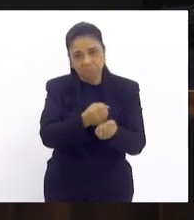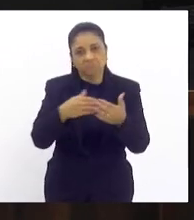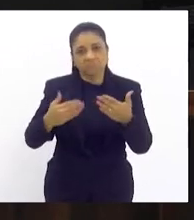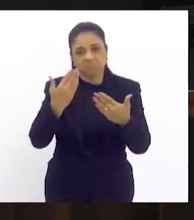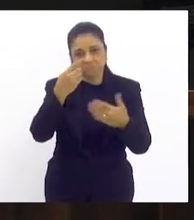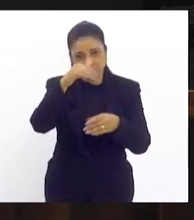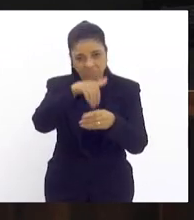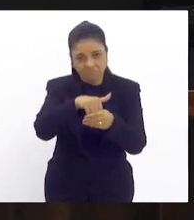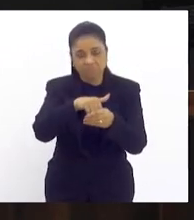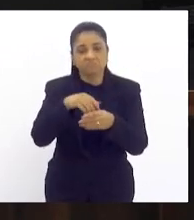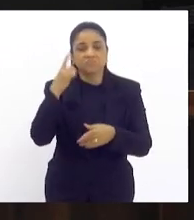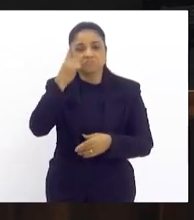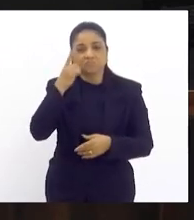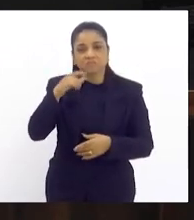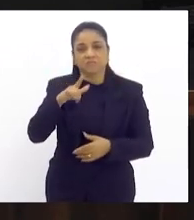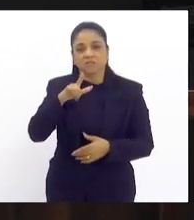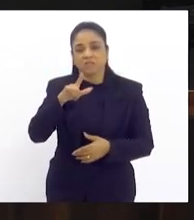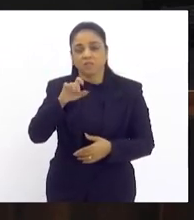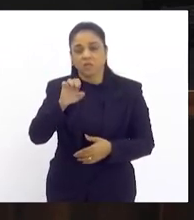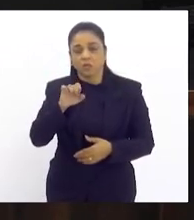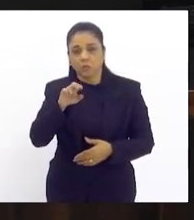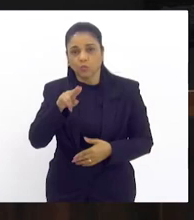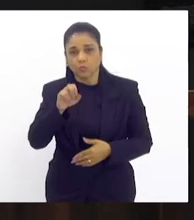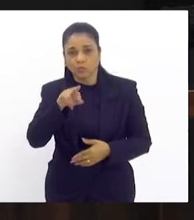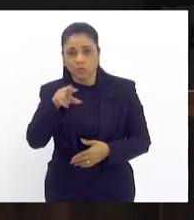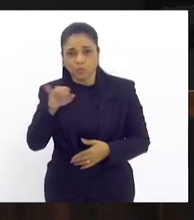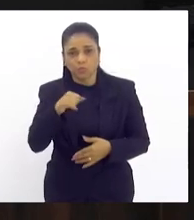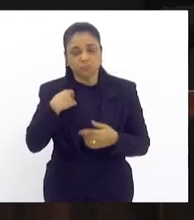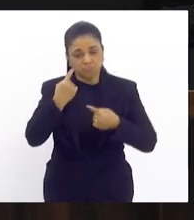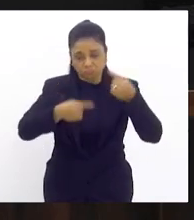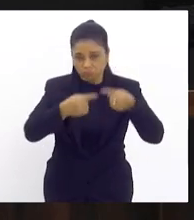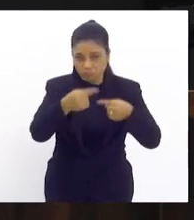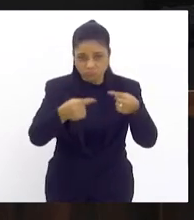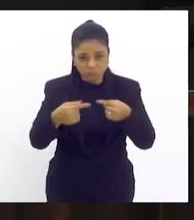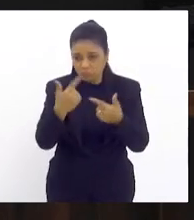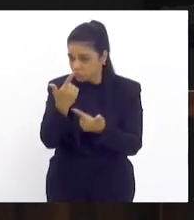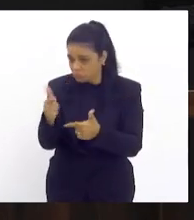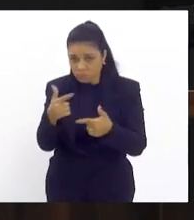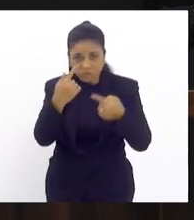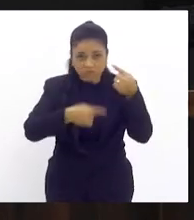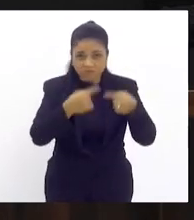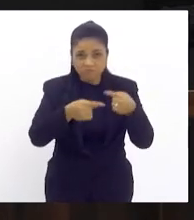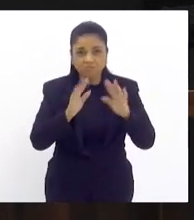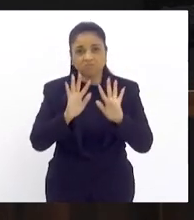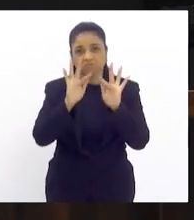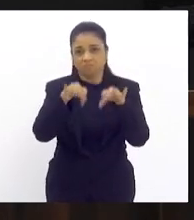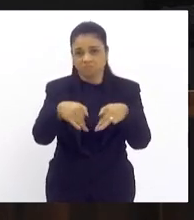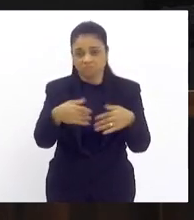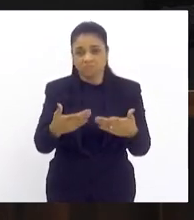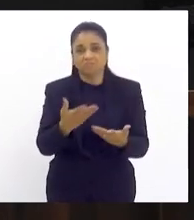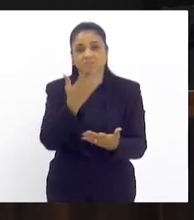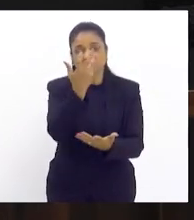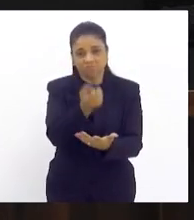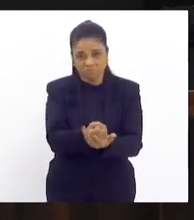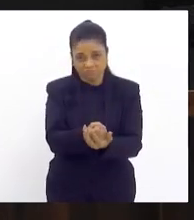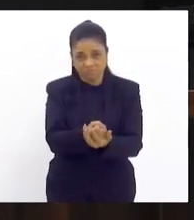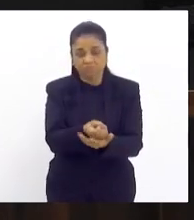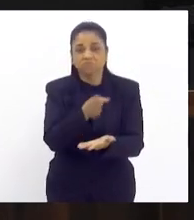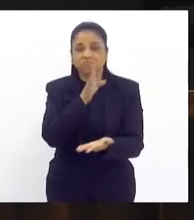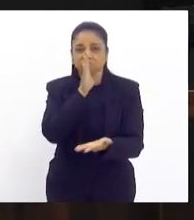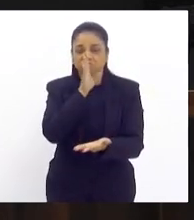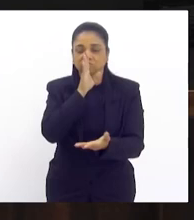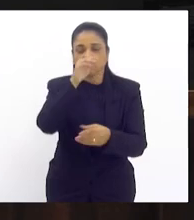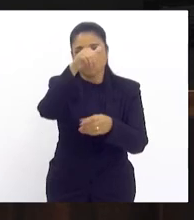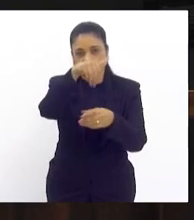deputado Eurico Júnior. Em discussão, não havendo mais quem queira discutir, encerrada a discussão, em votação. Os senhores que